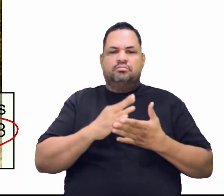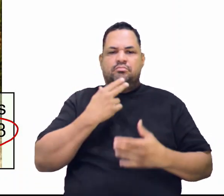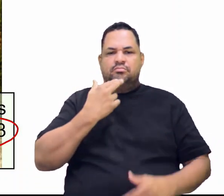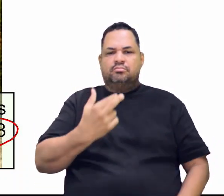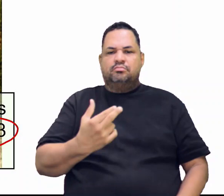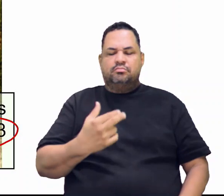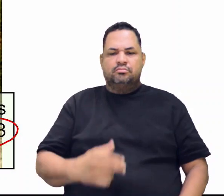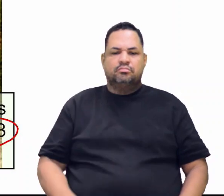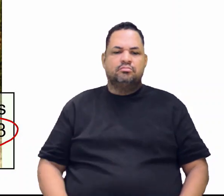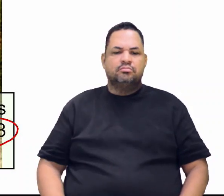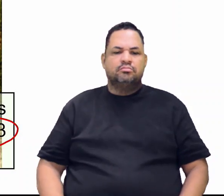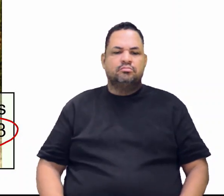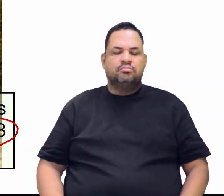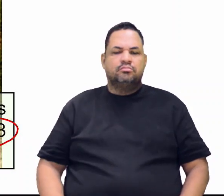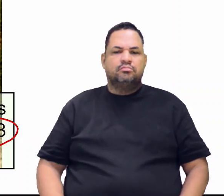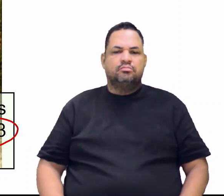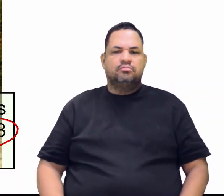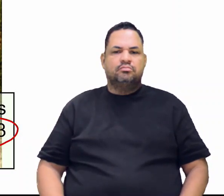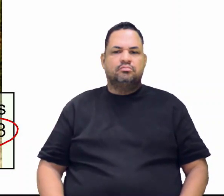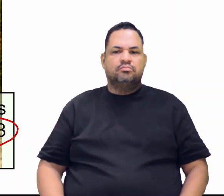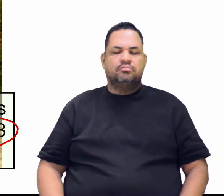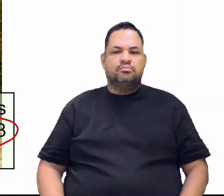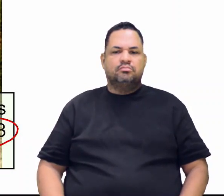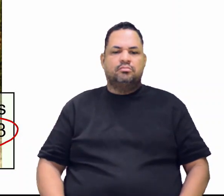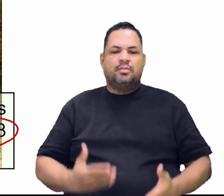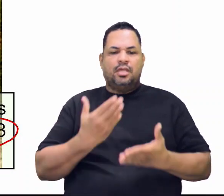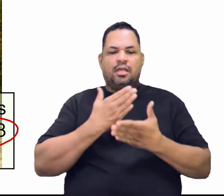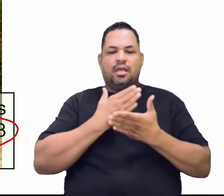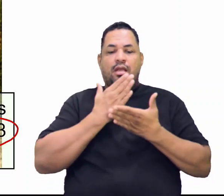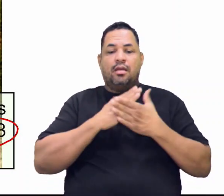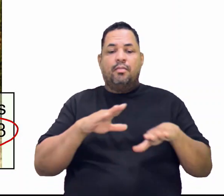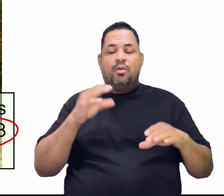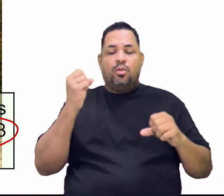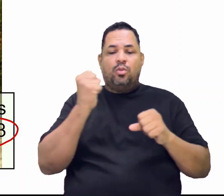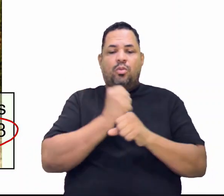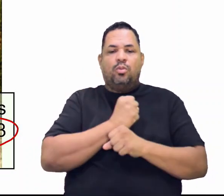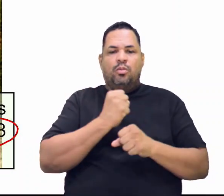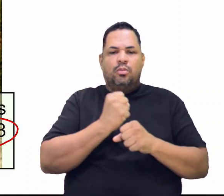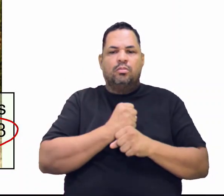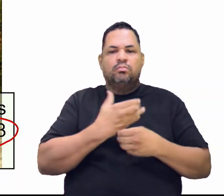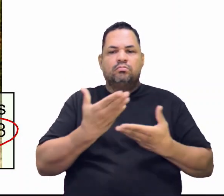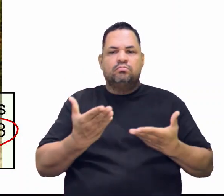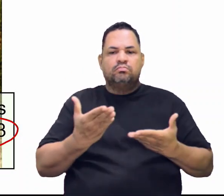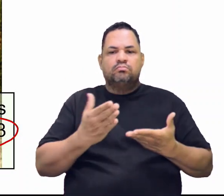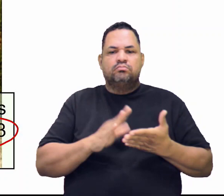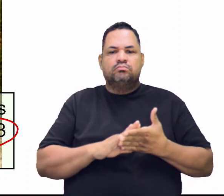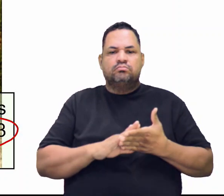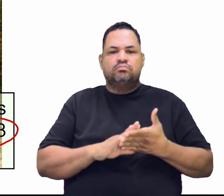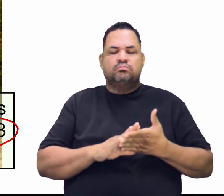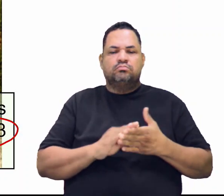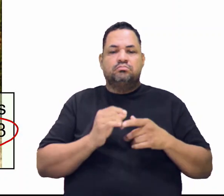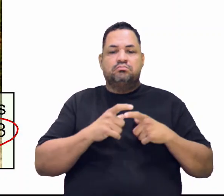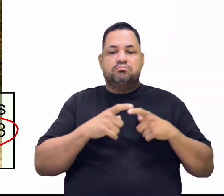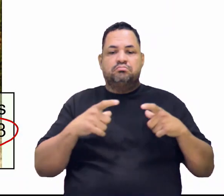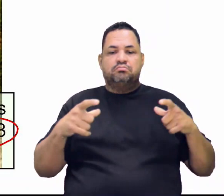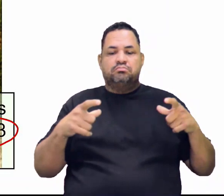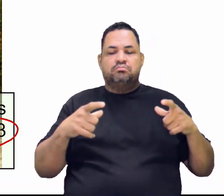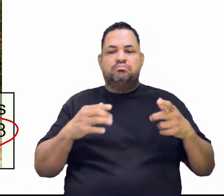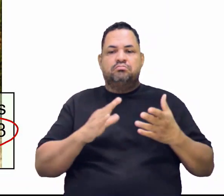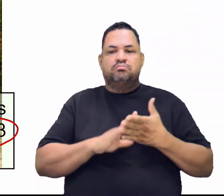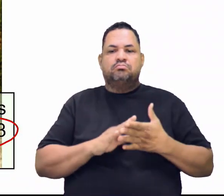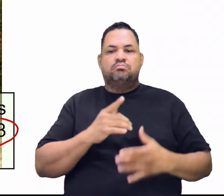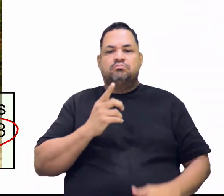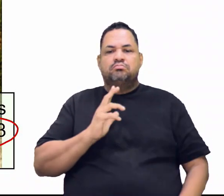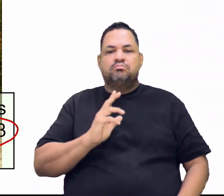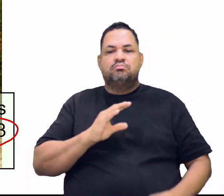Velho. E assim que terminou a construção, boa parte deles,